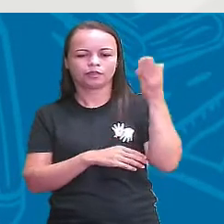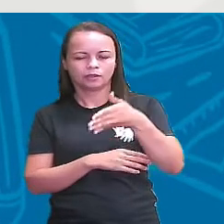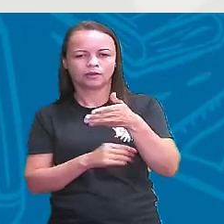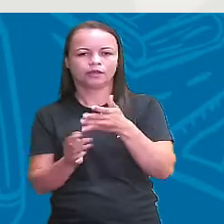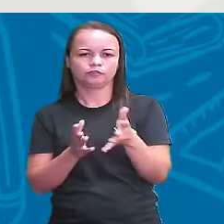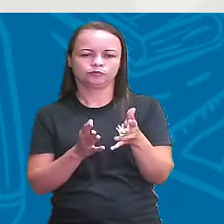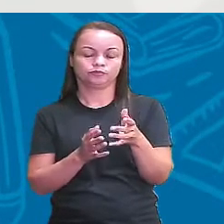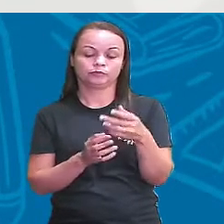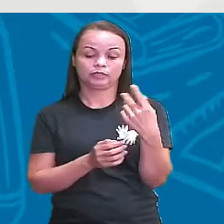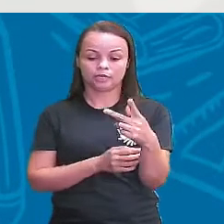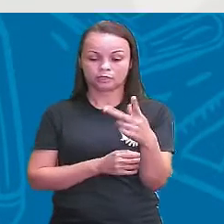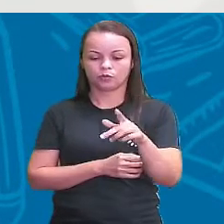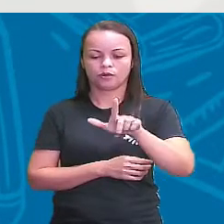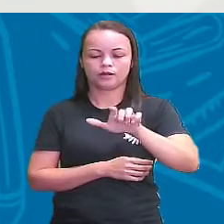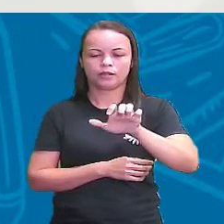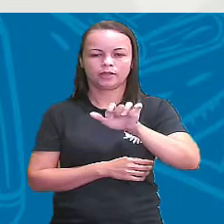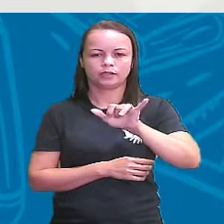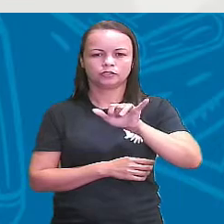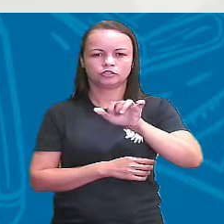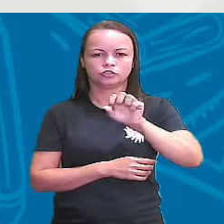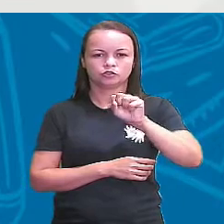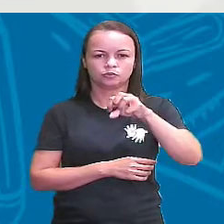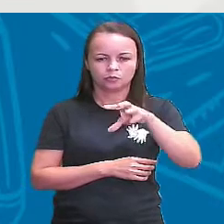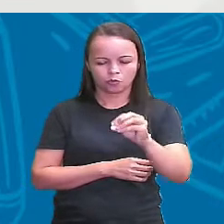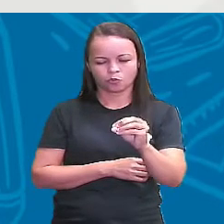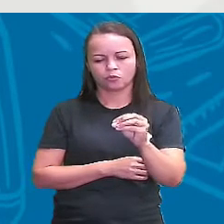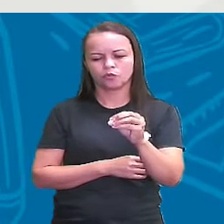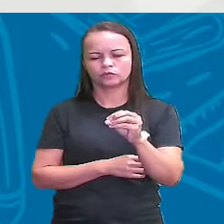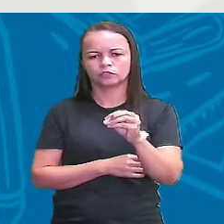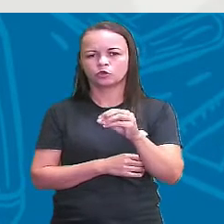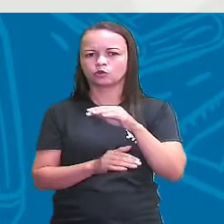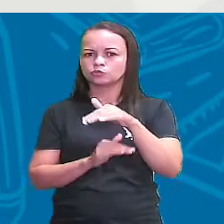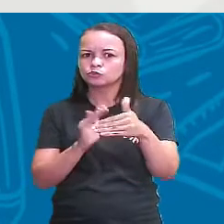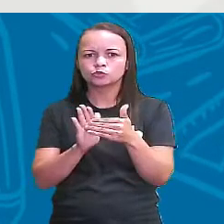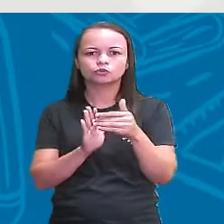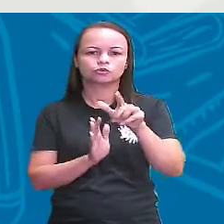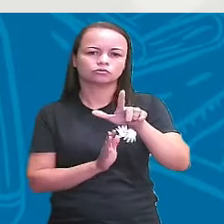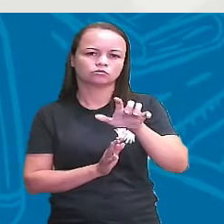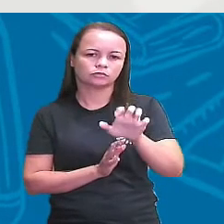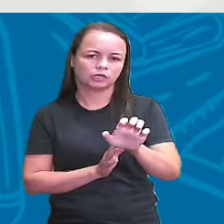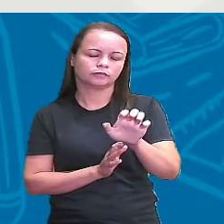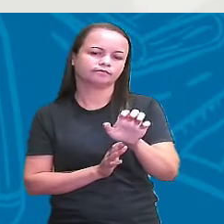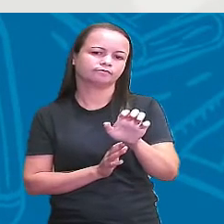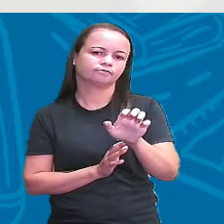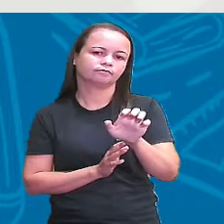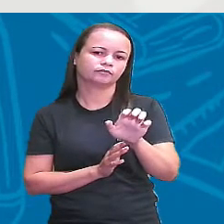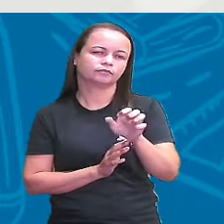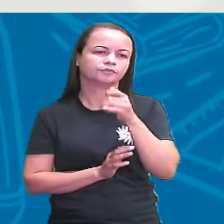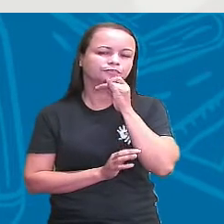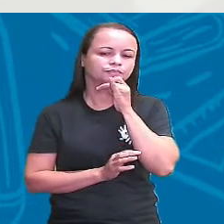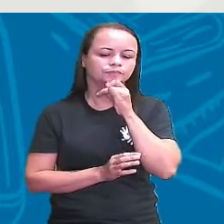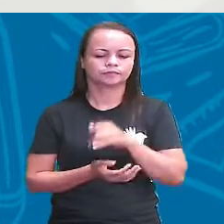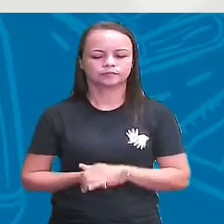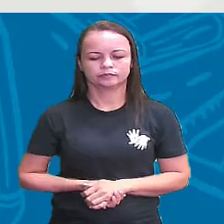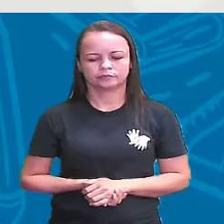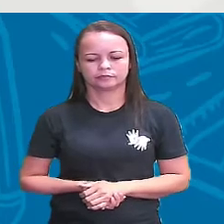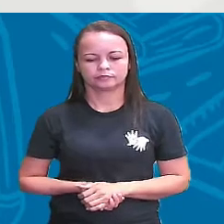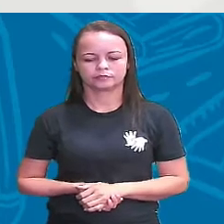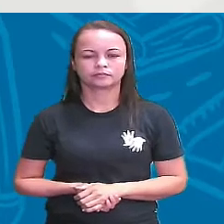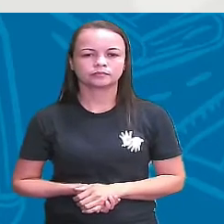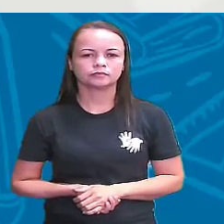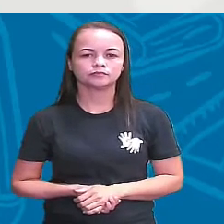justamente quando a gente coloca tudo le. Por exemplo, a gente tem, ó, nunca